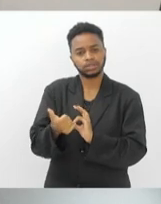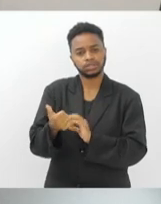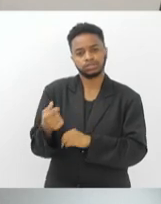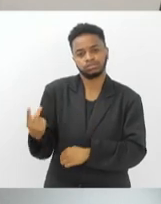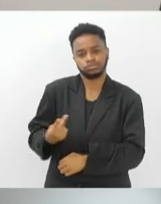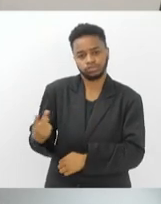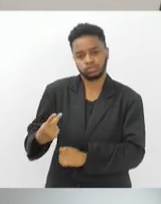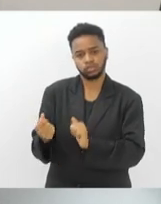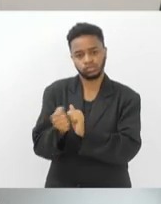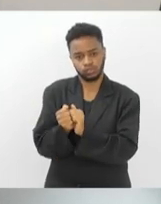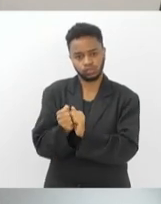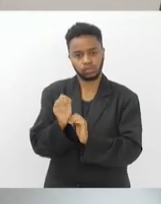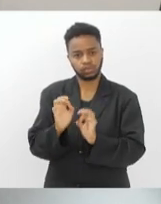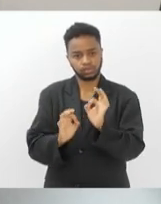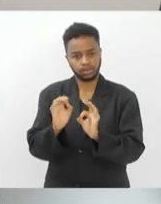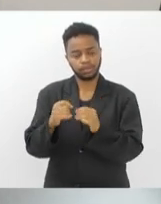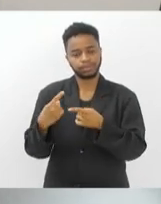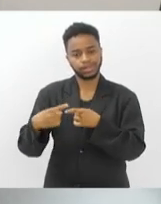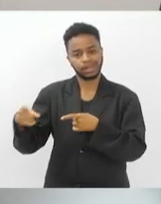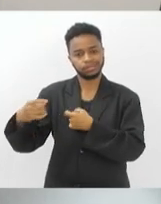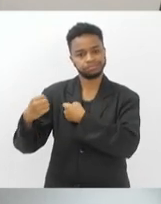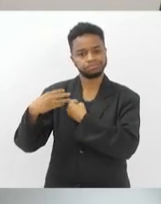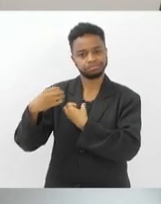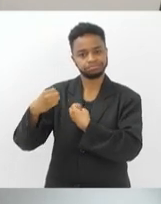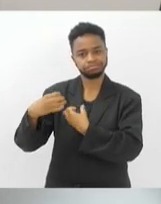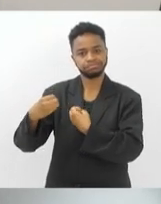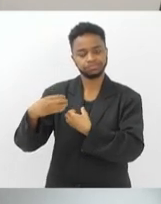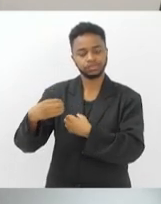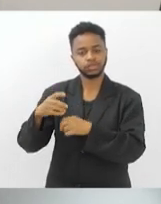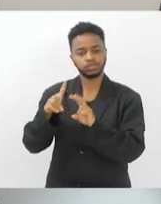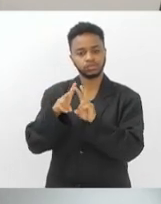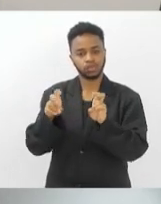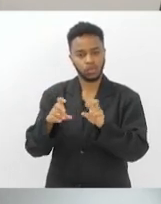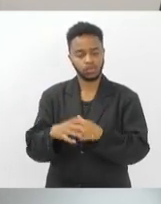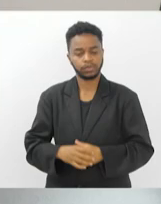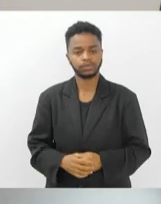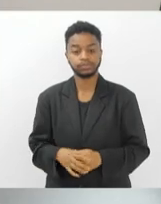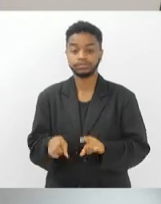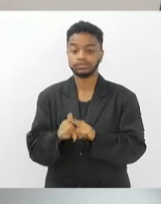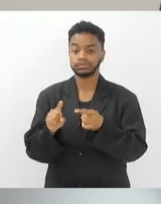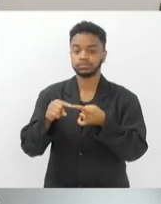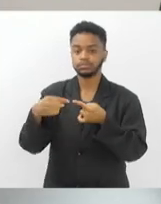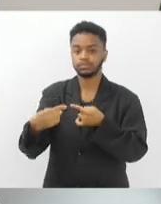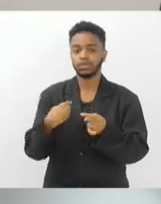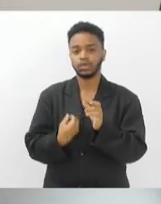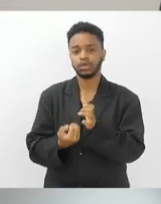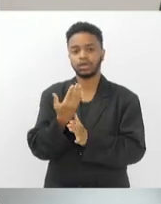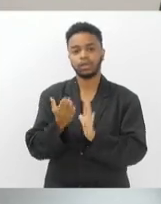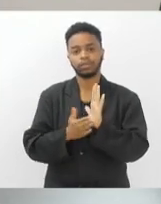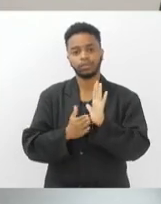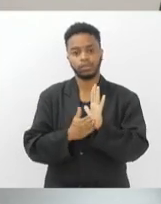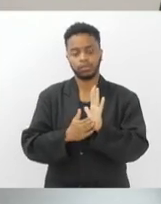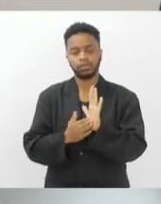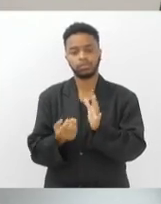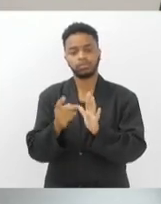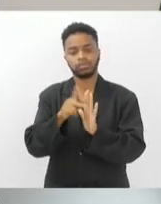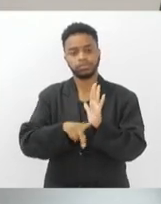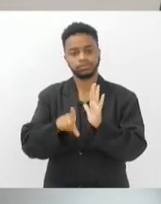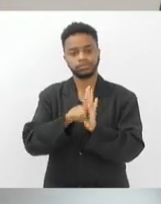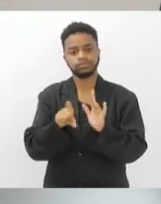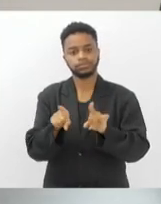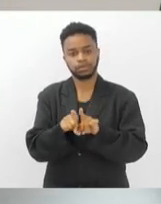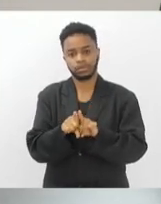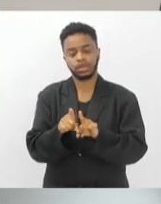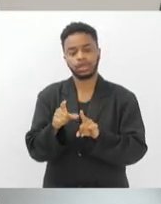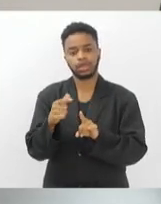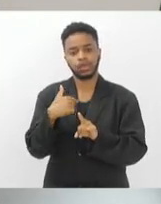deputado Mink, depois da aula que ele deu sobre o tema. E ali nasceu a ideia da proposta do projeto, e a quem eu